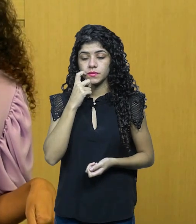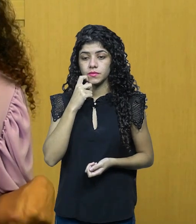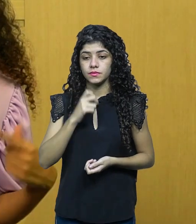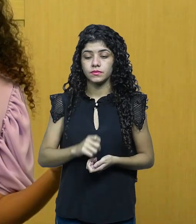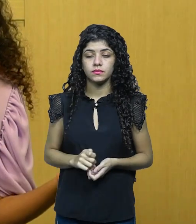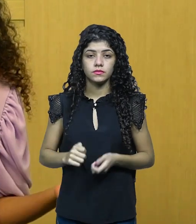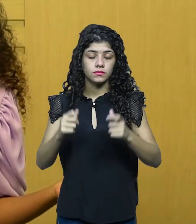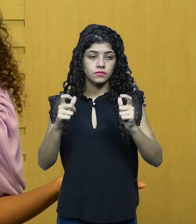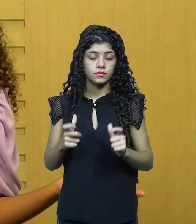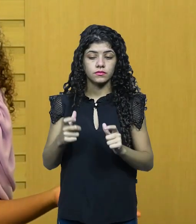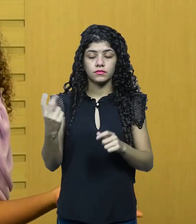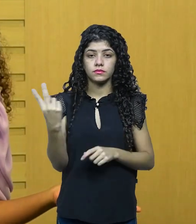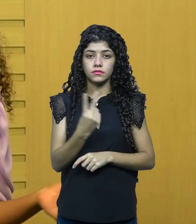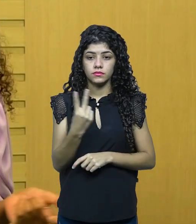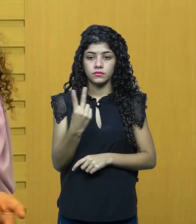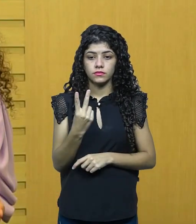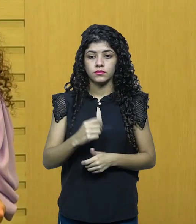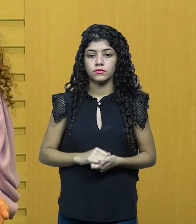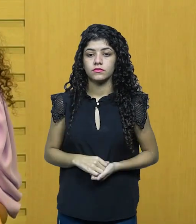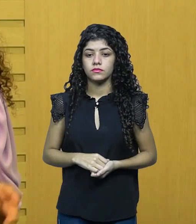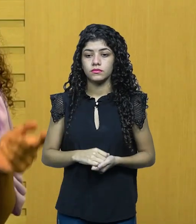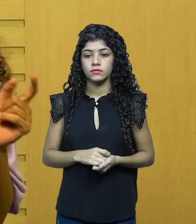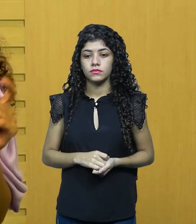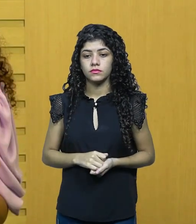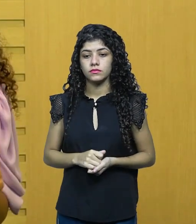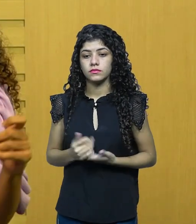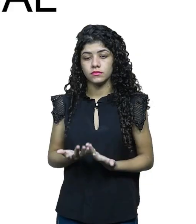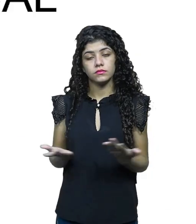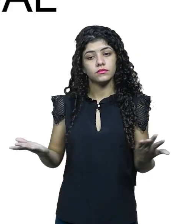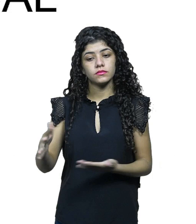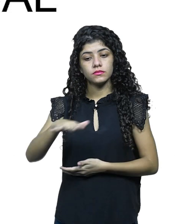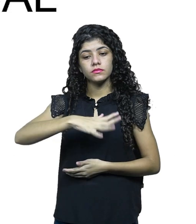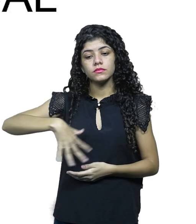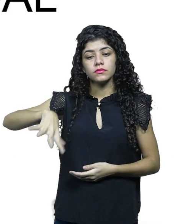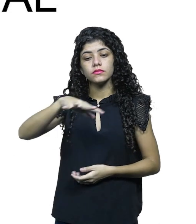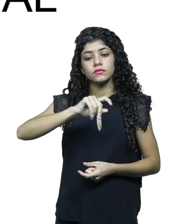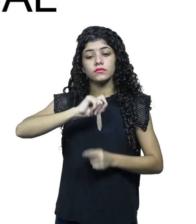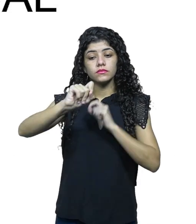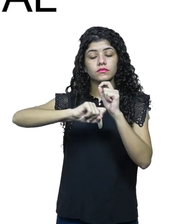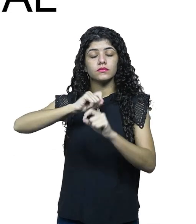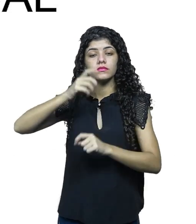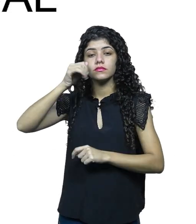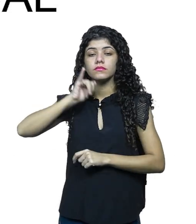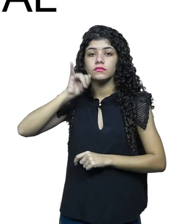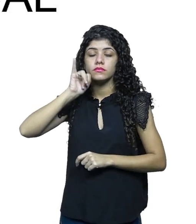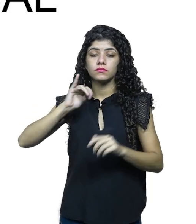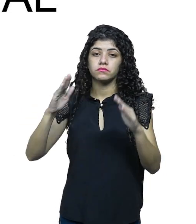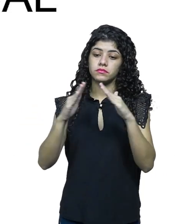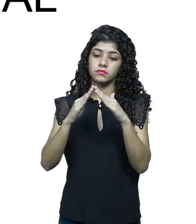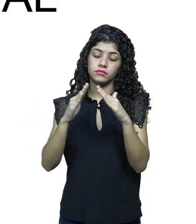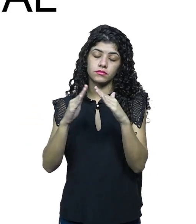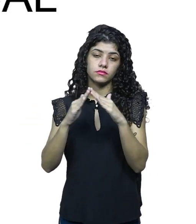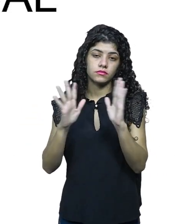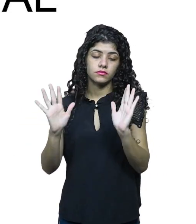ambiente local, parte 2, local específico versus local geral. O local geral é como se fosse, por exemplo, uma casa, que